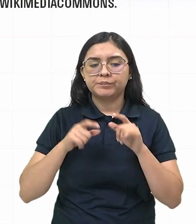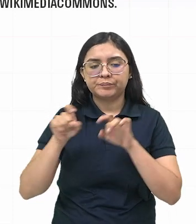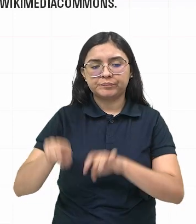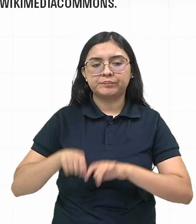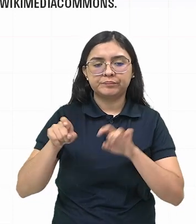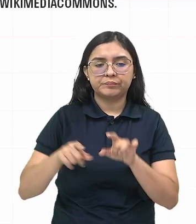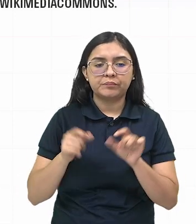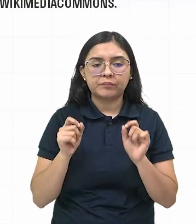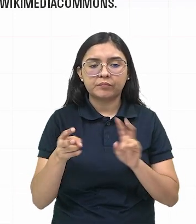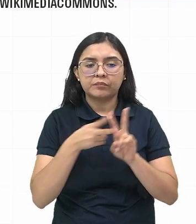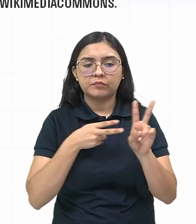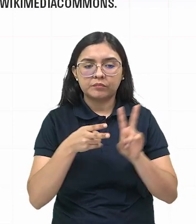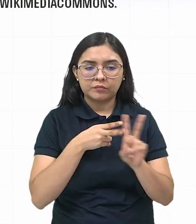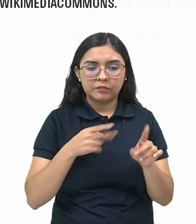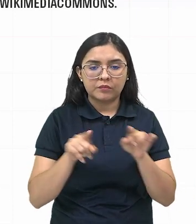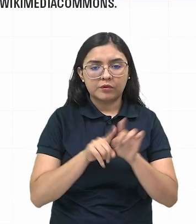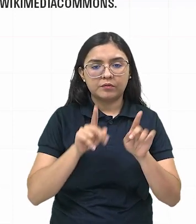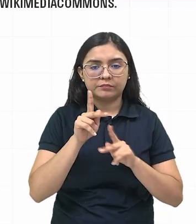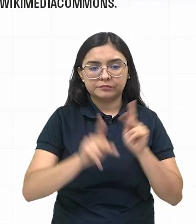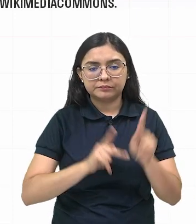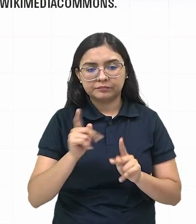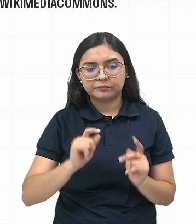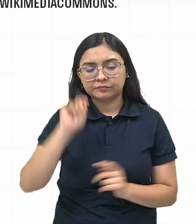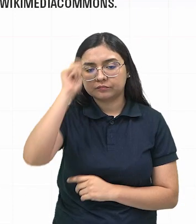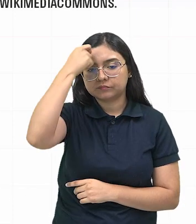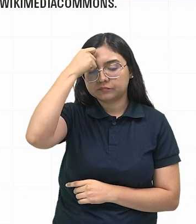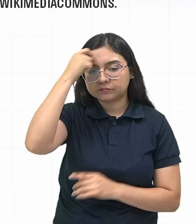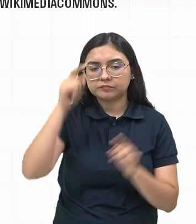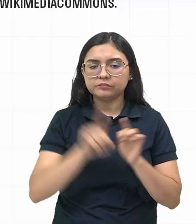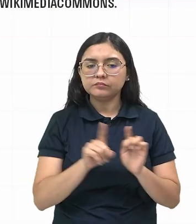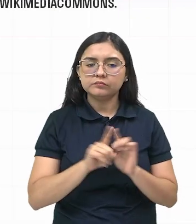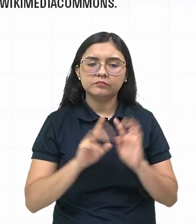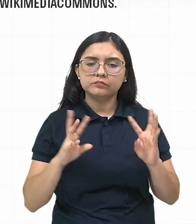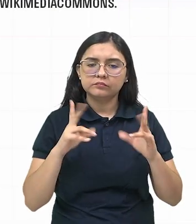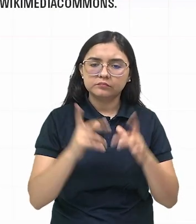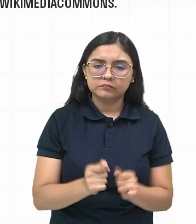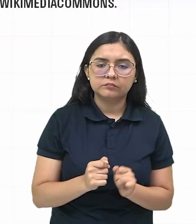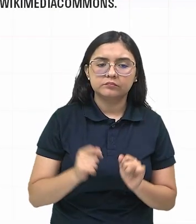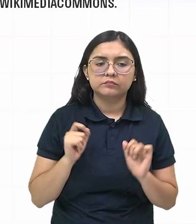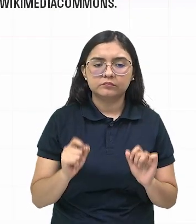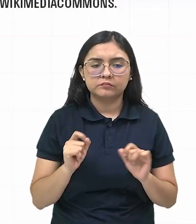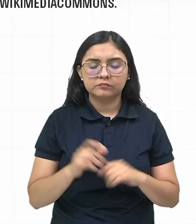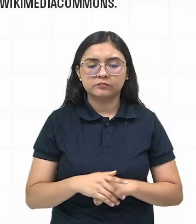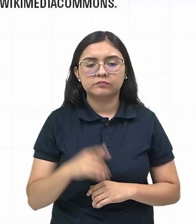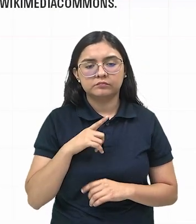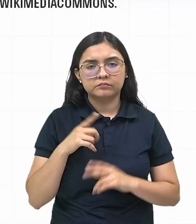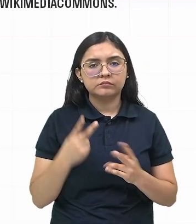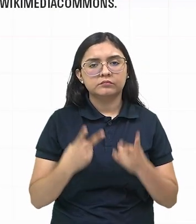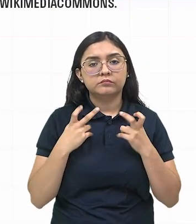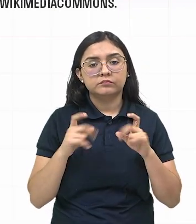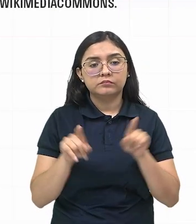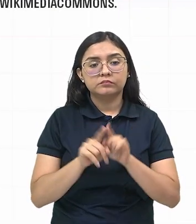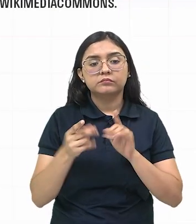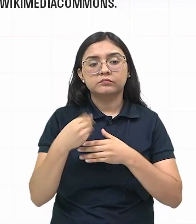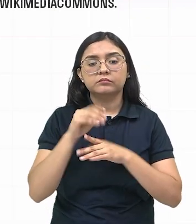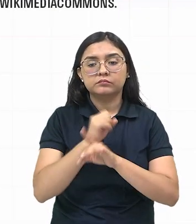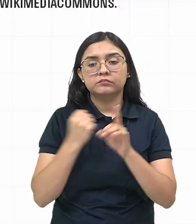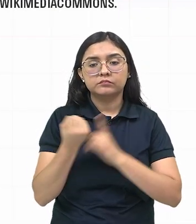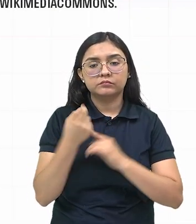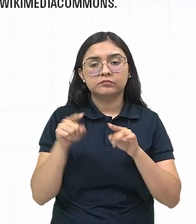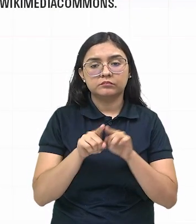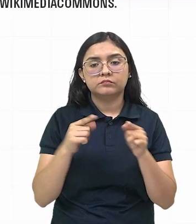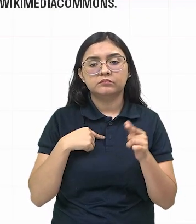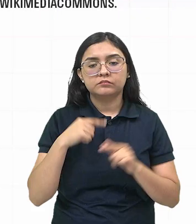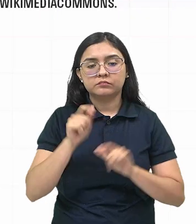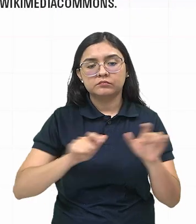questão dos indígenas, quanto a questão da população negra, tudo isso acaba sendo muito visto pela sociedade, porque essas